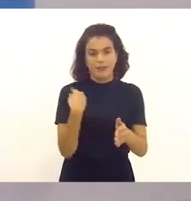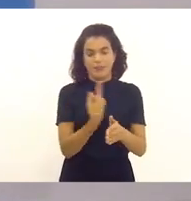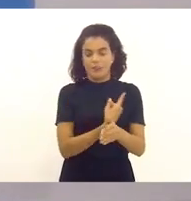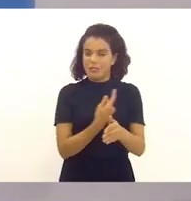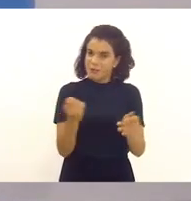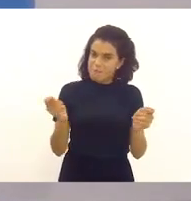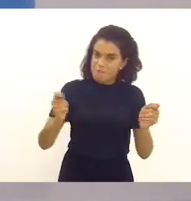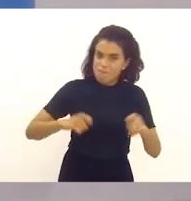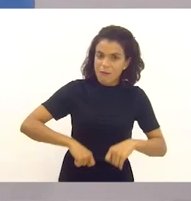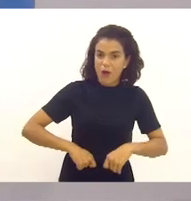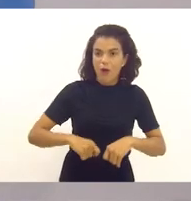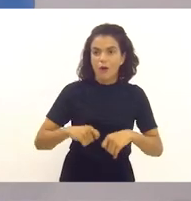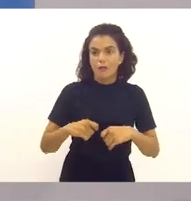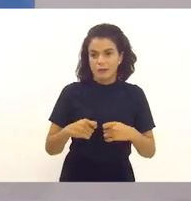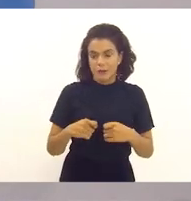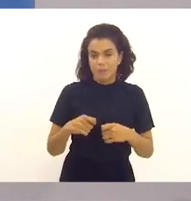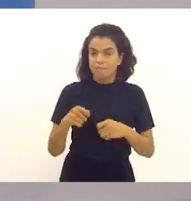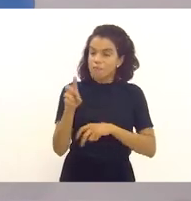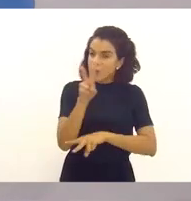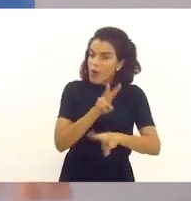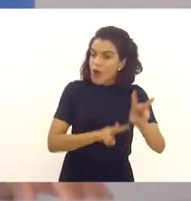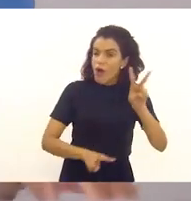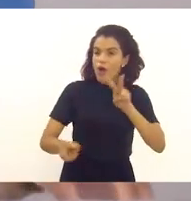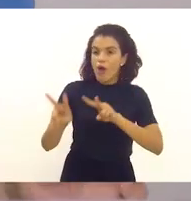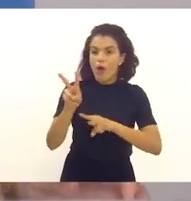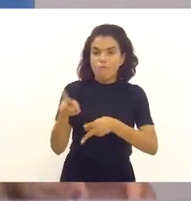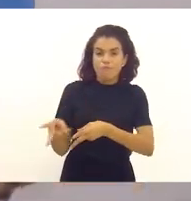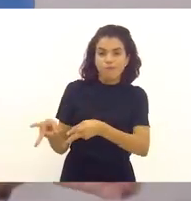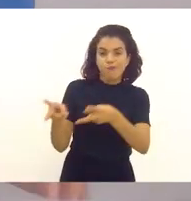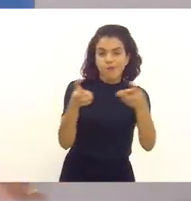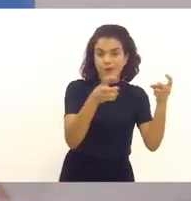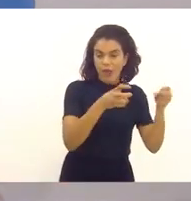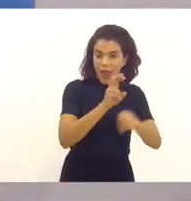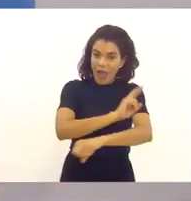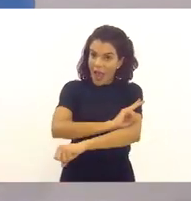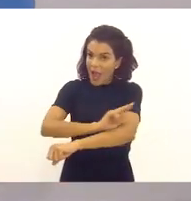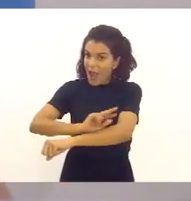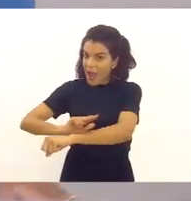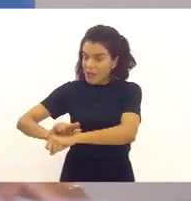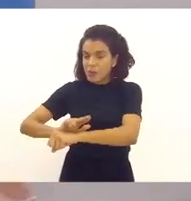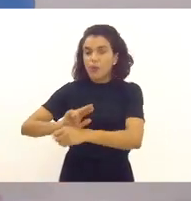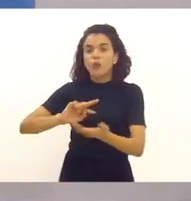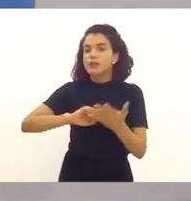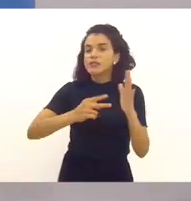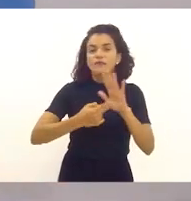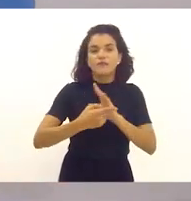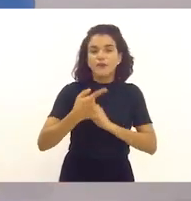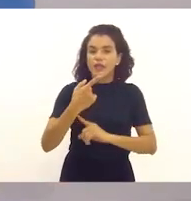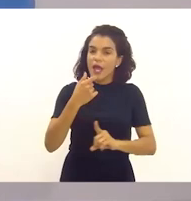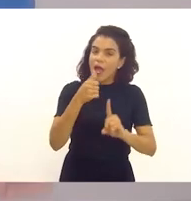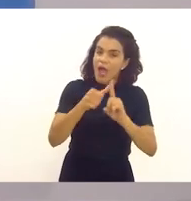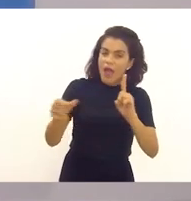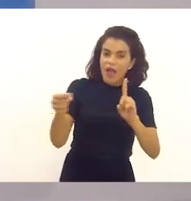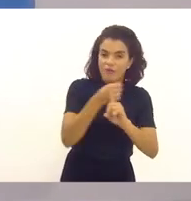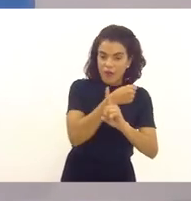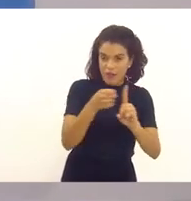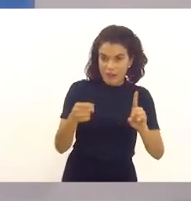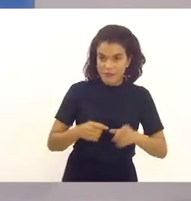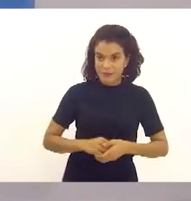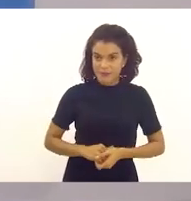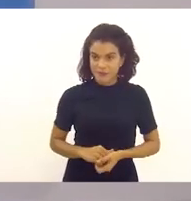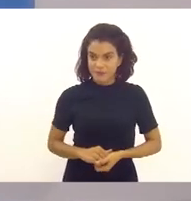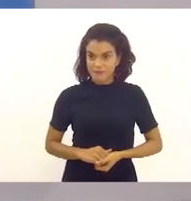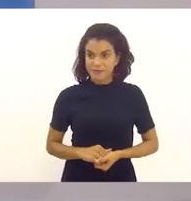ter aí observada racialmente também o que representa a violência contra mulher pois